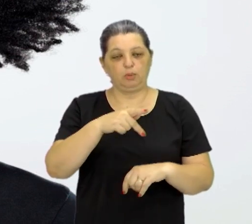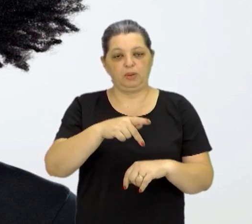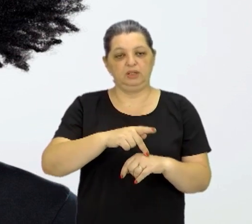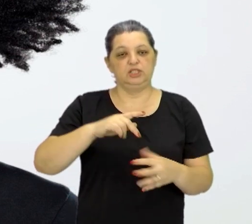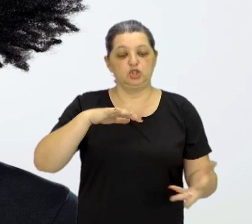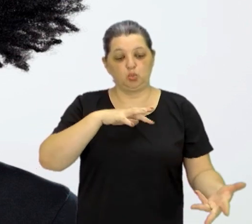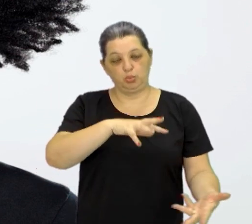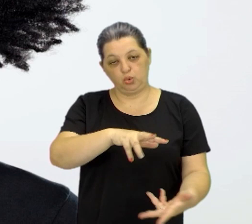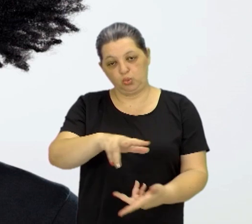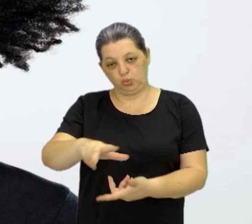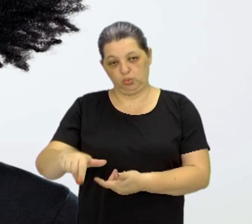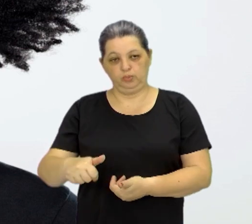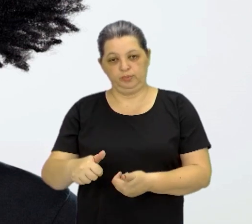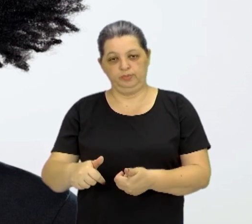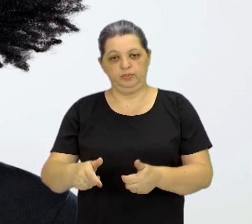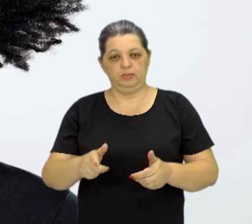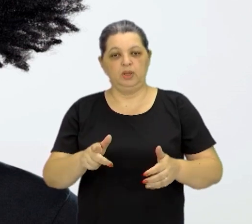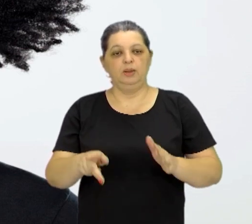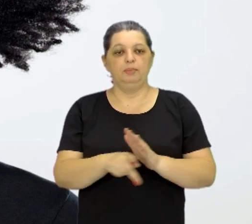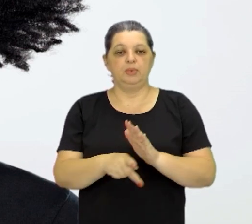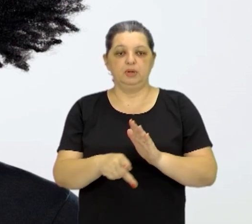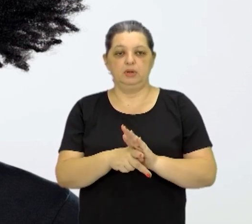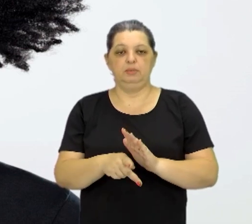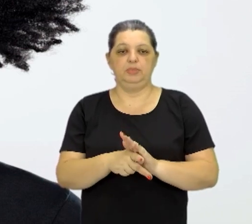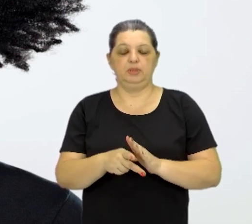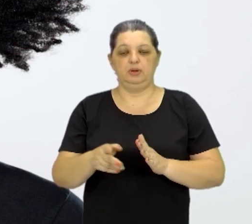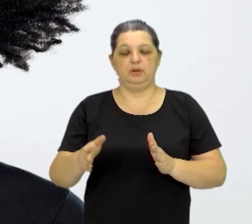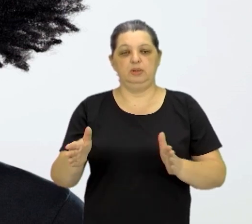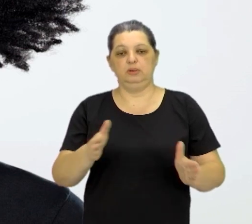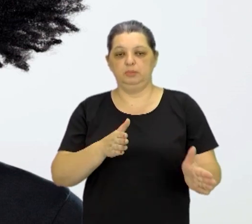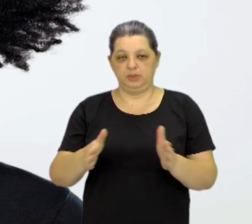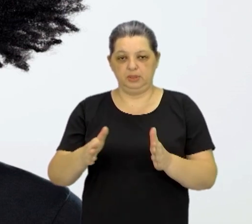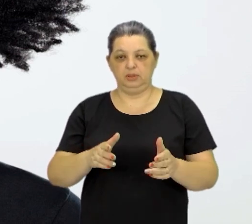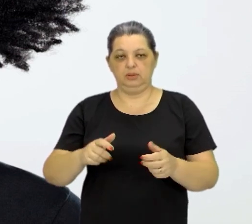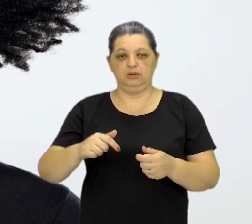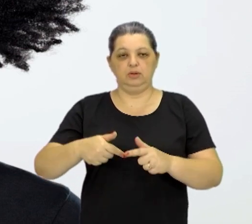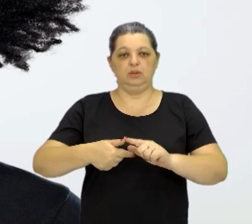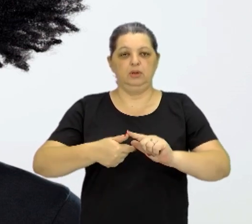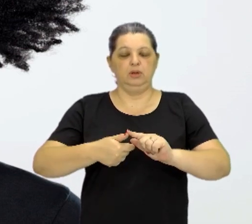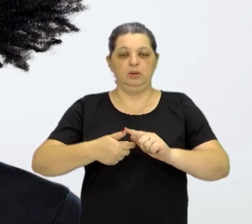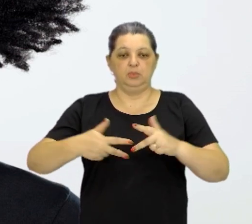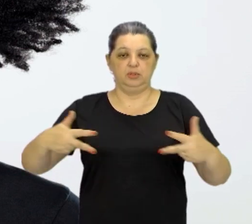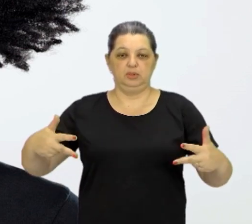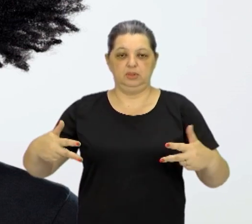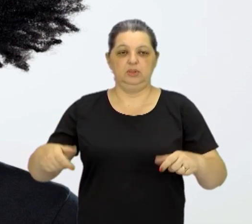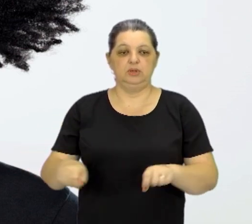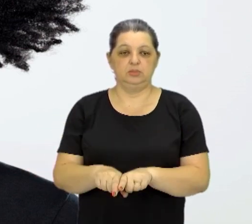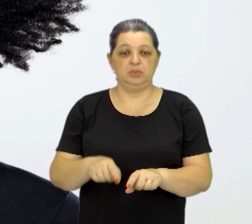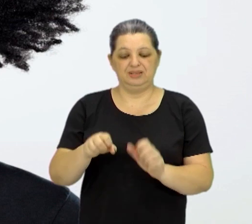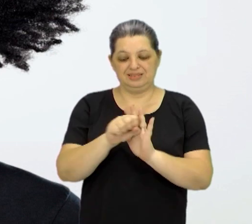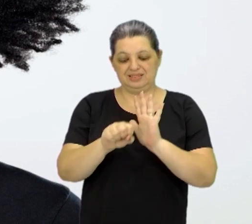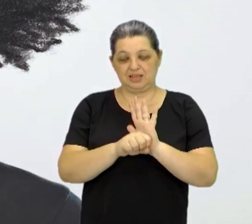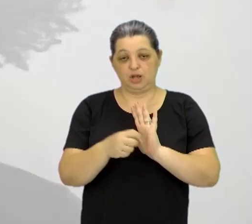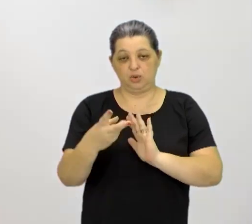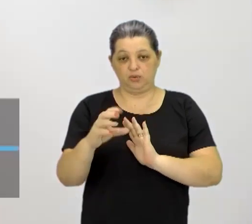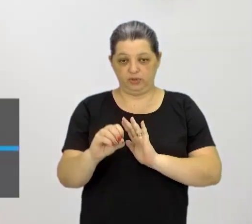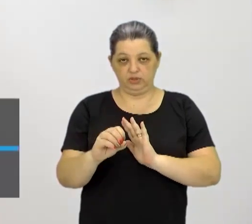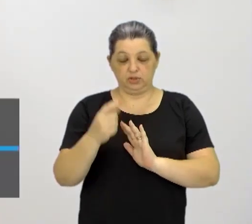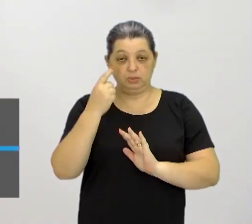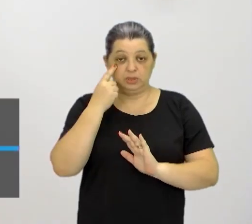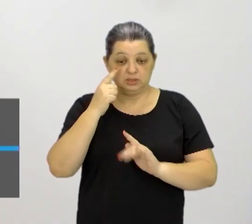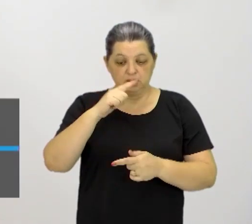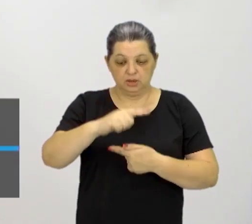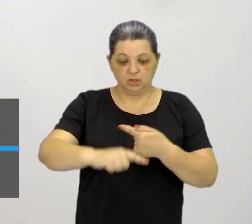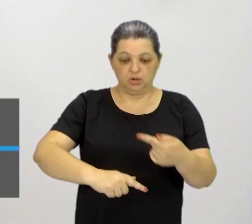mundo, iniciado na Idade Moderna e que se intensificou nas últimas décadas do século XX. Então, se a gente pensar em globalização, ela não é